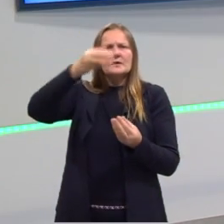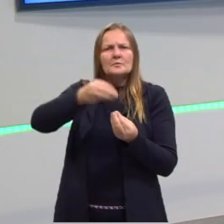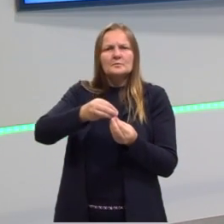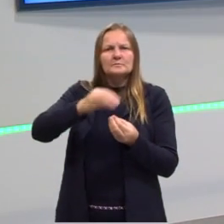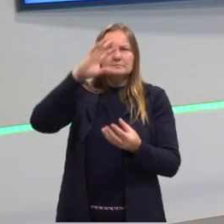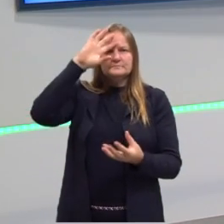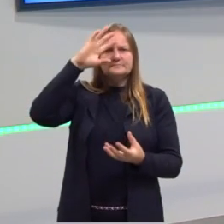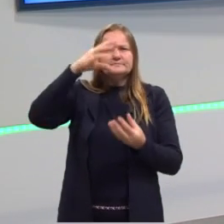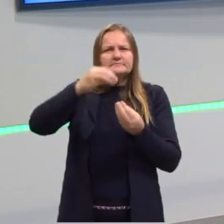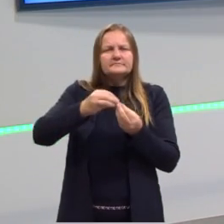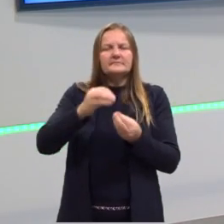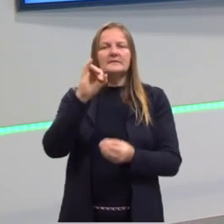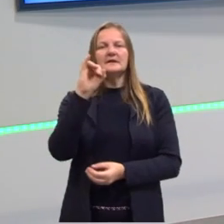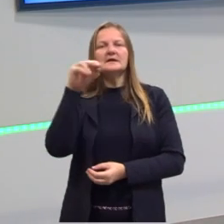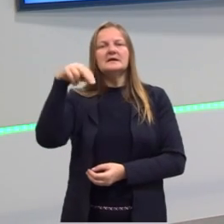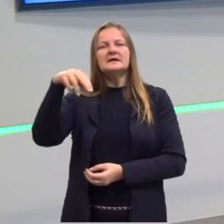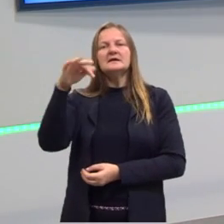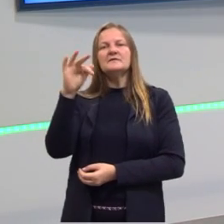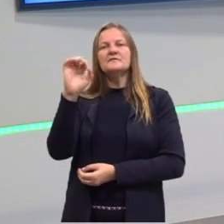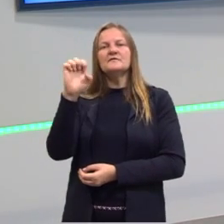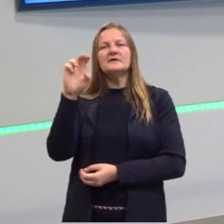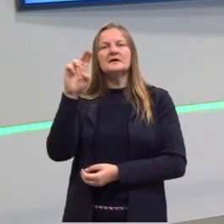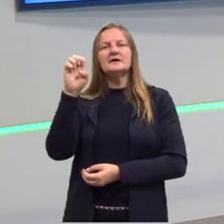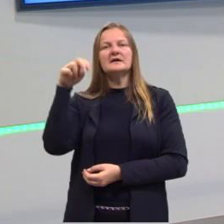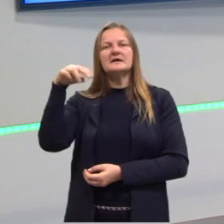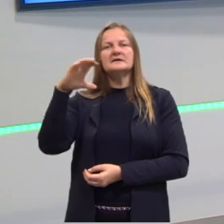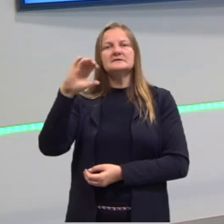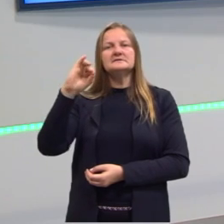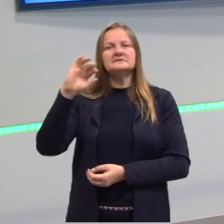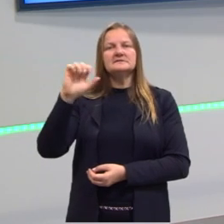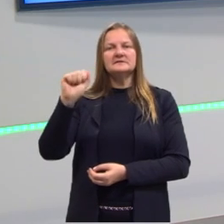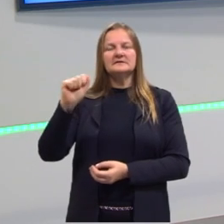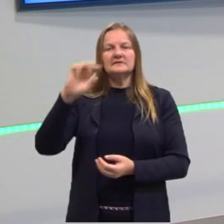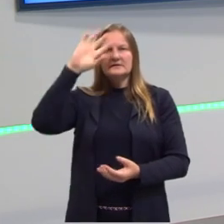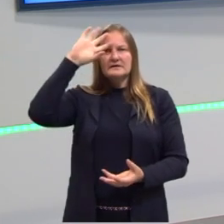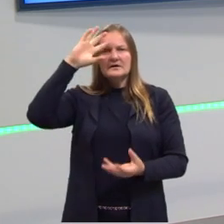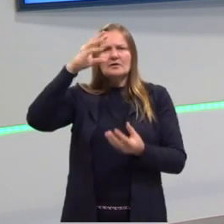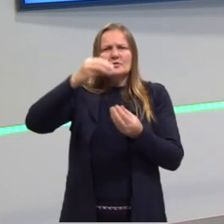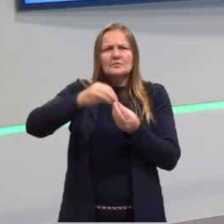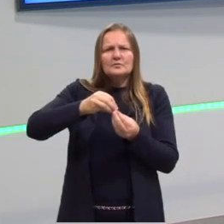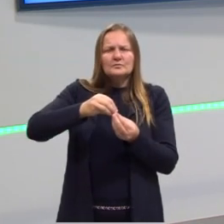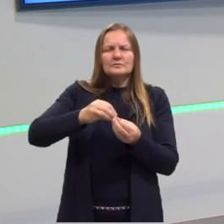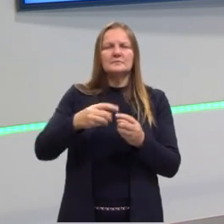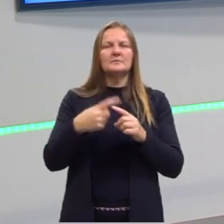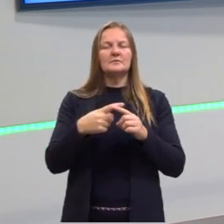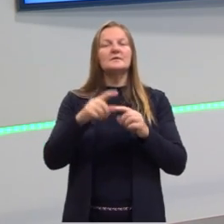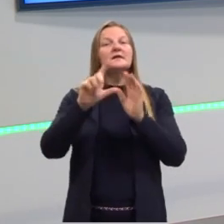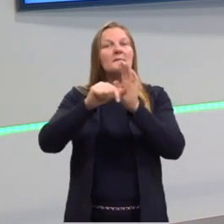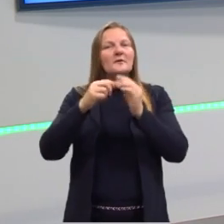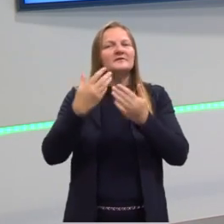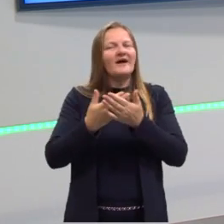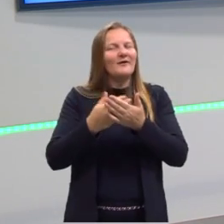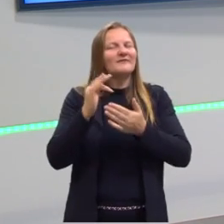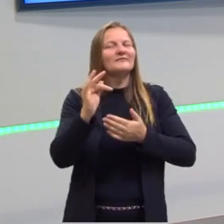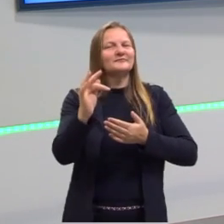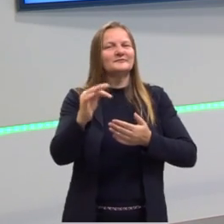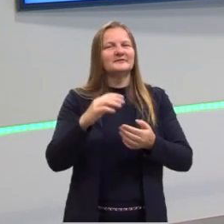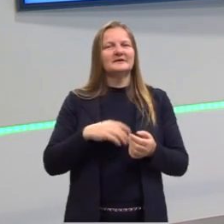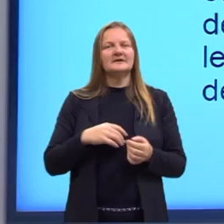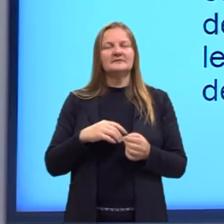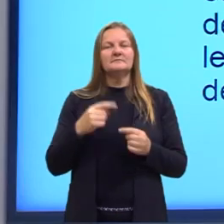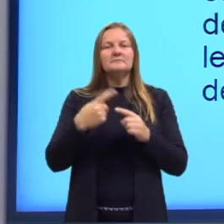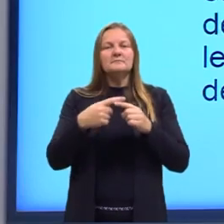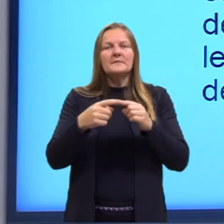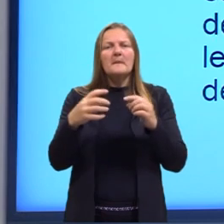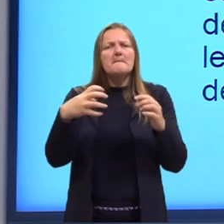aula falando mais sobre isso tá então já deixa aí anotadinho para me cobrar depois coerência semântica